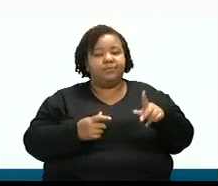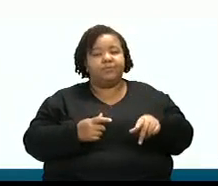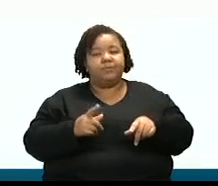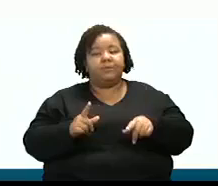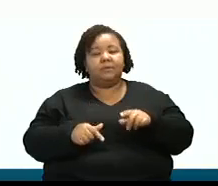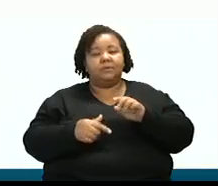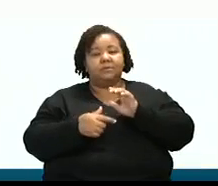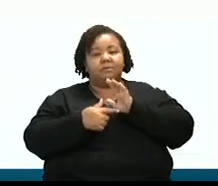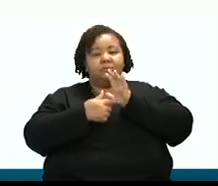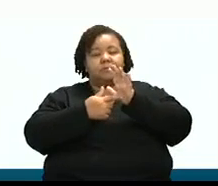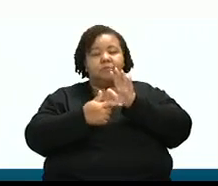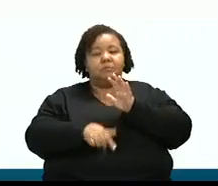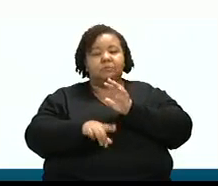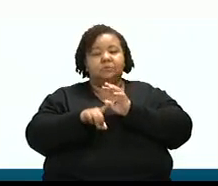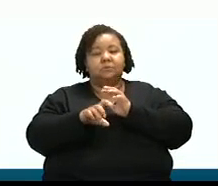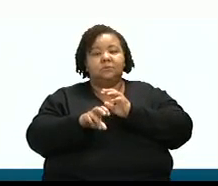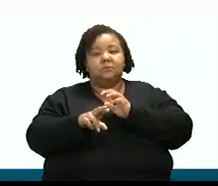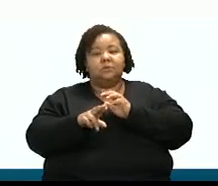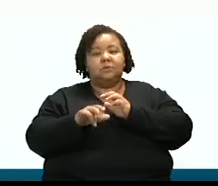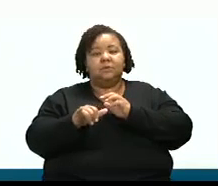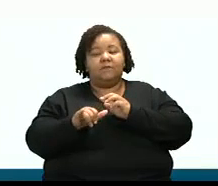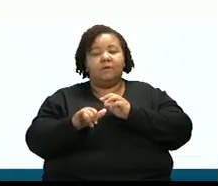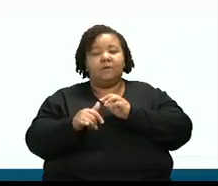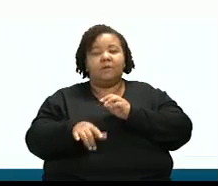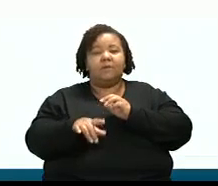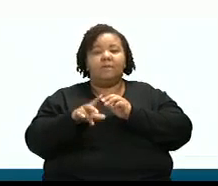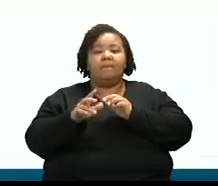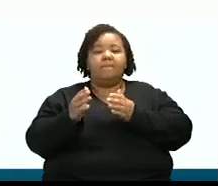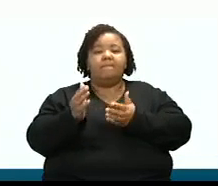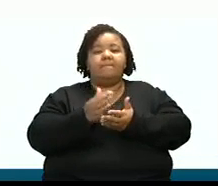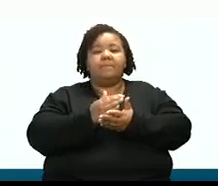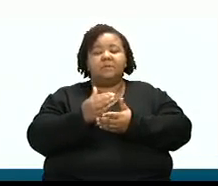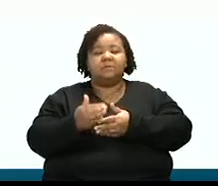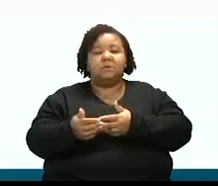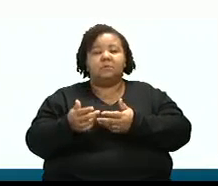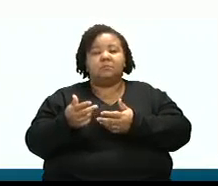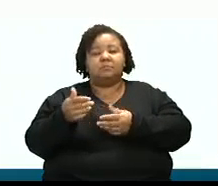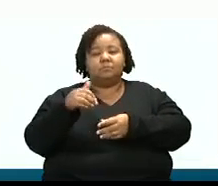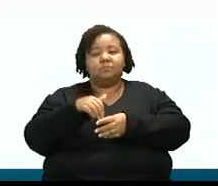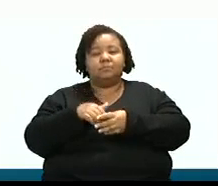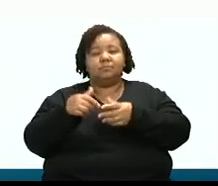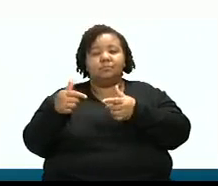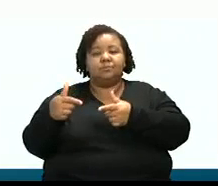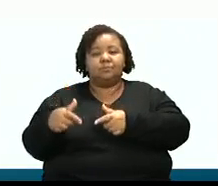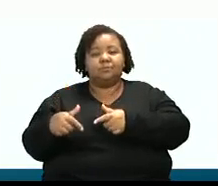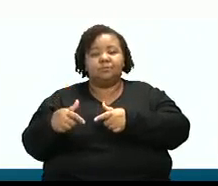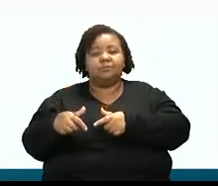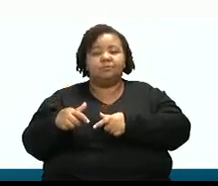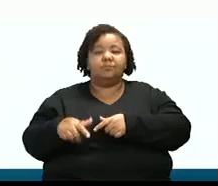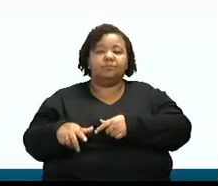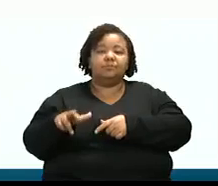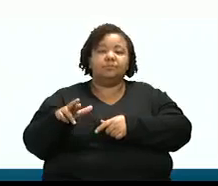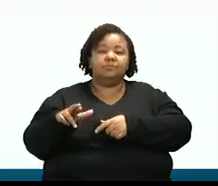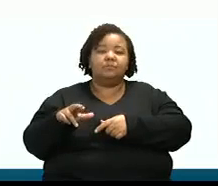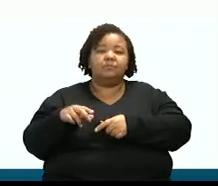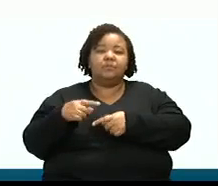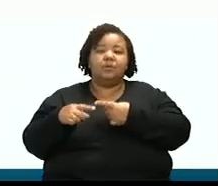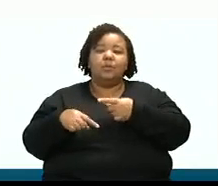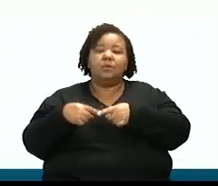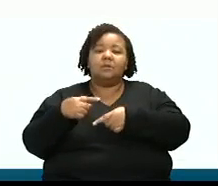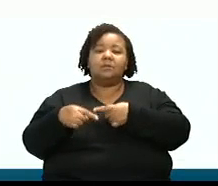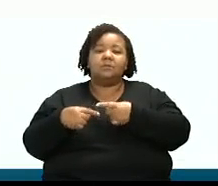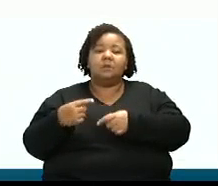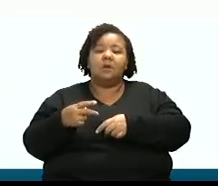dessas expressões, das derivadas parciais das funções componentes do campo. Então, o rotacional é calculado a partir